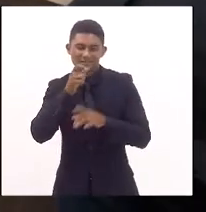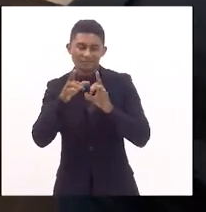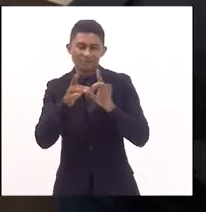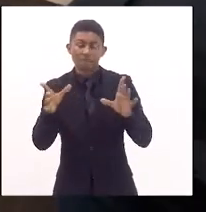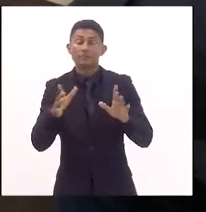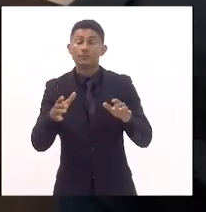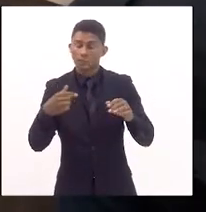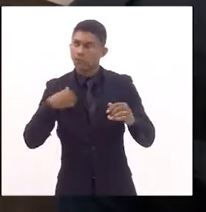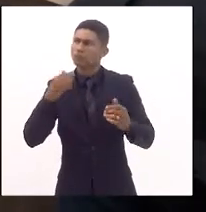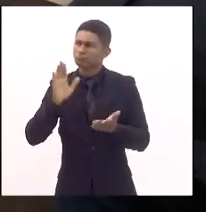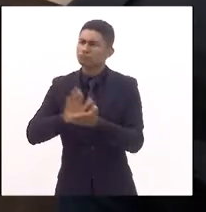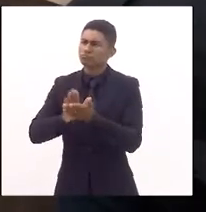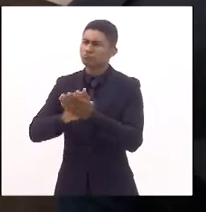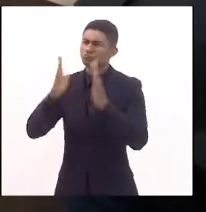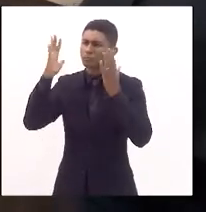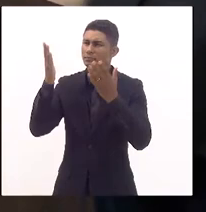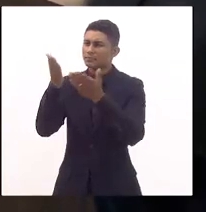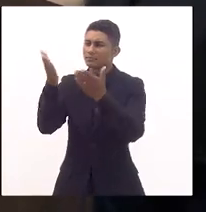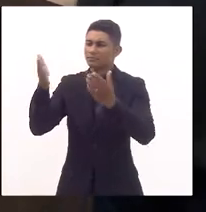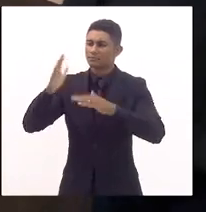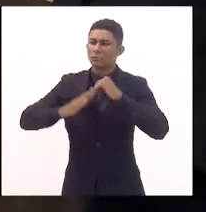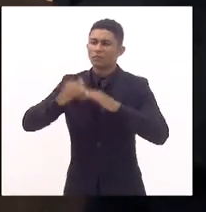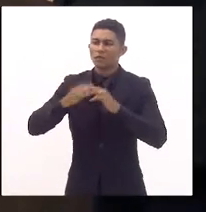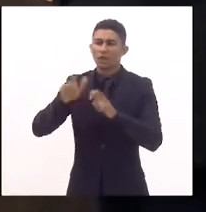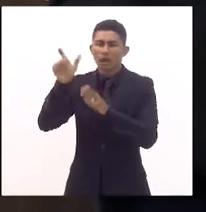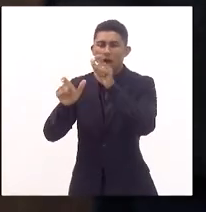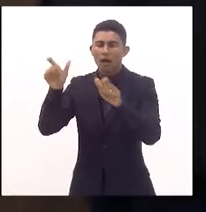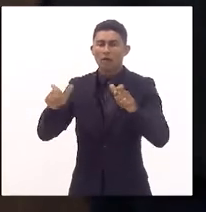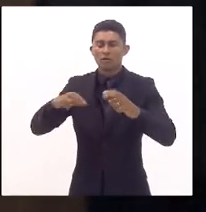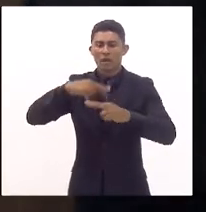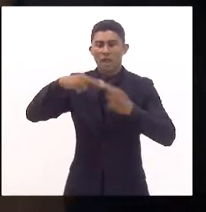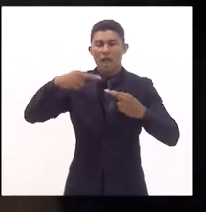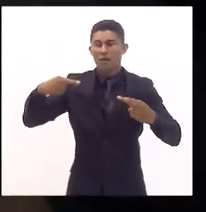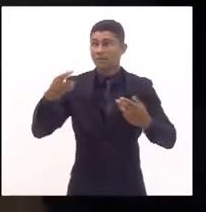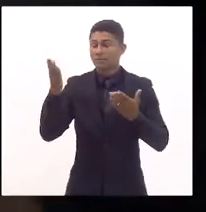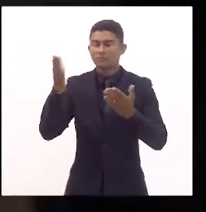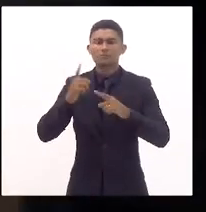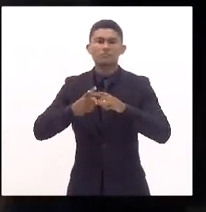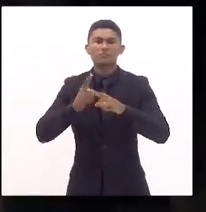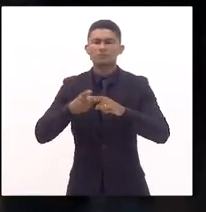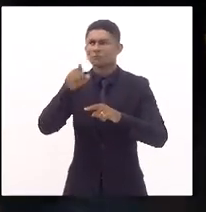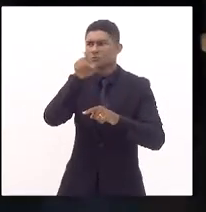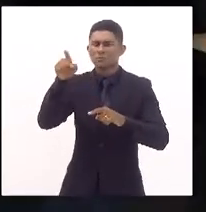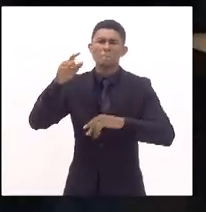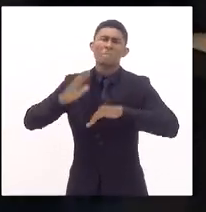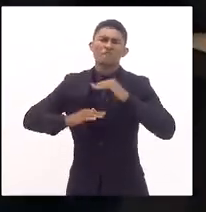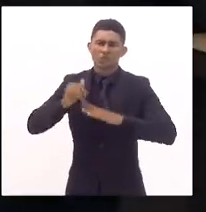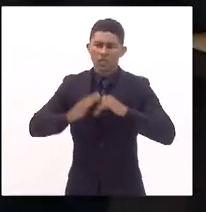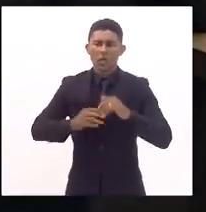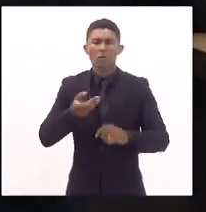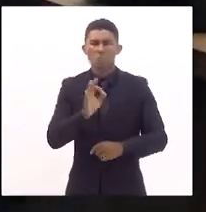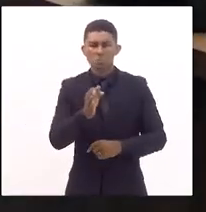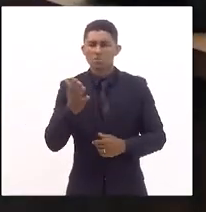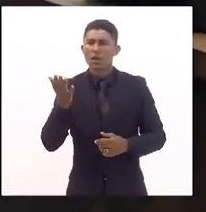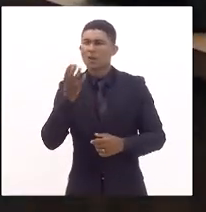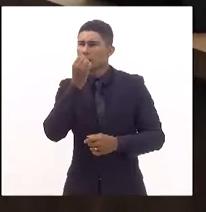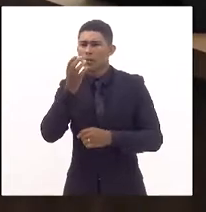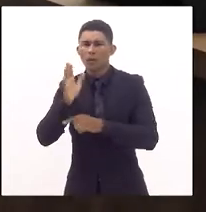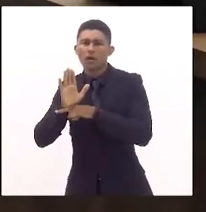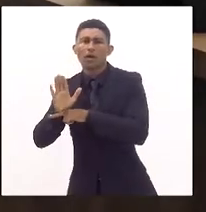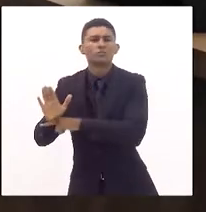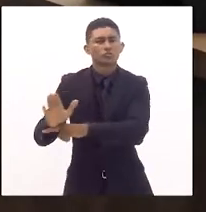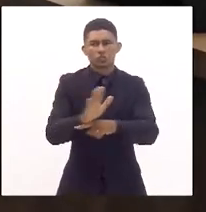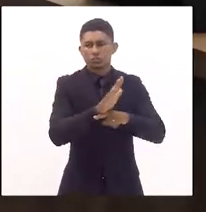também parabenizar os catadores, porque são profissionais que contribuem e